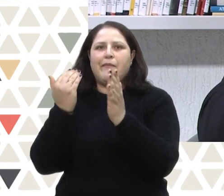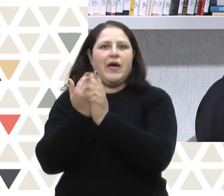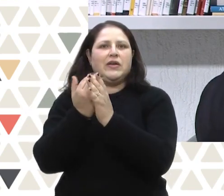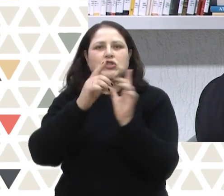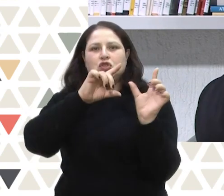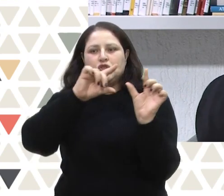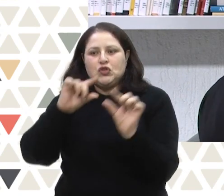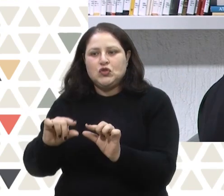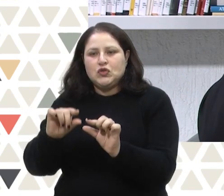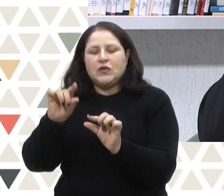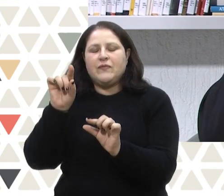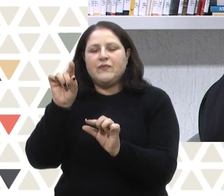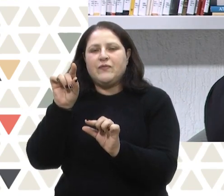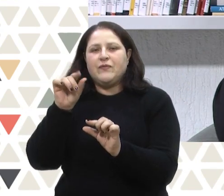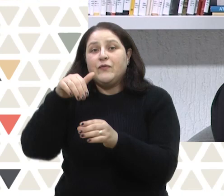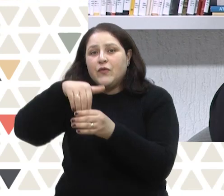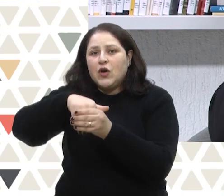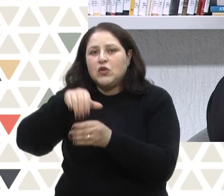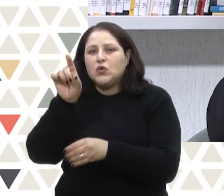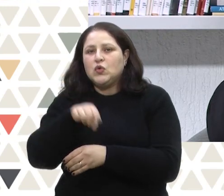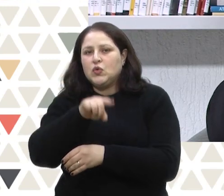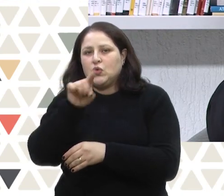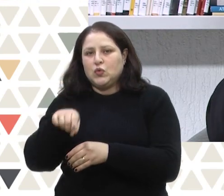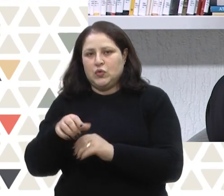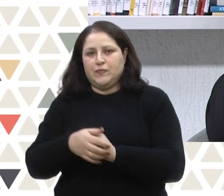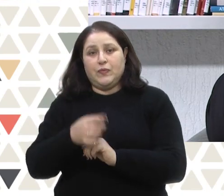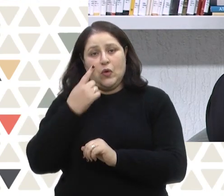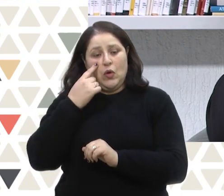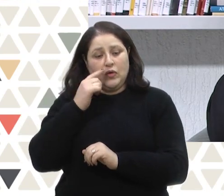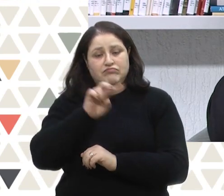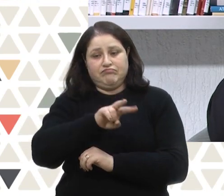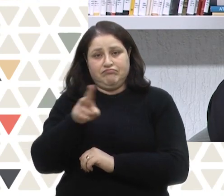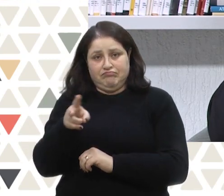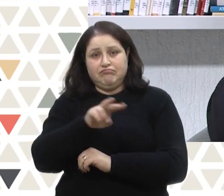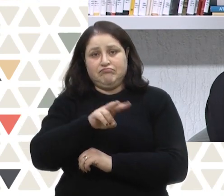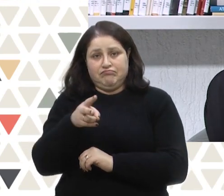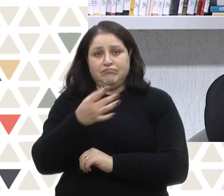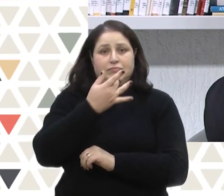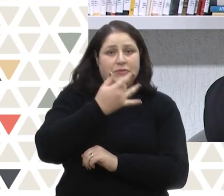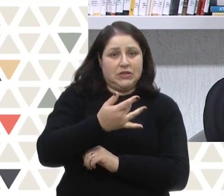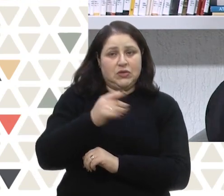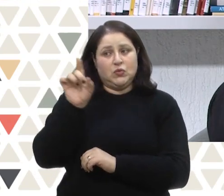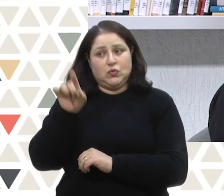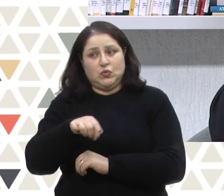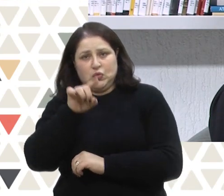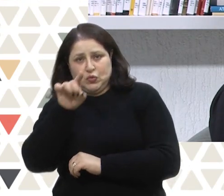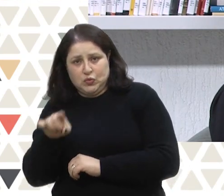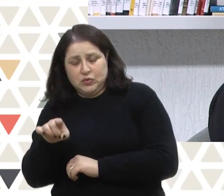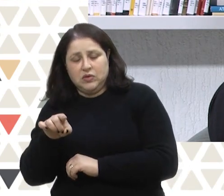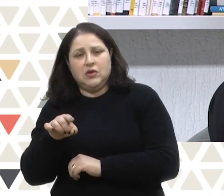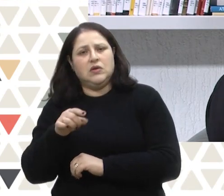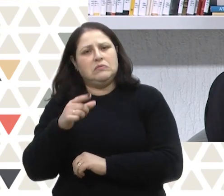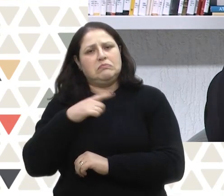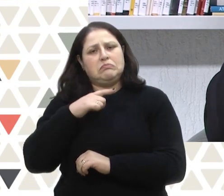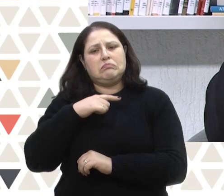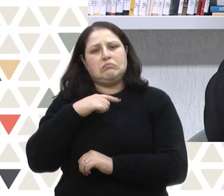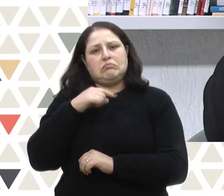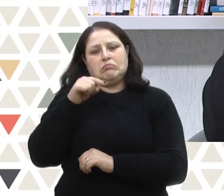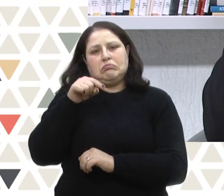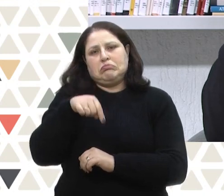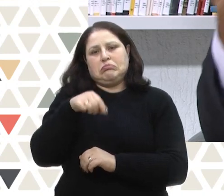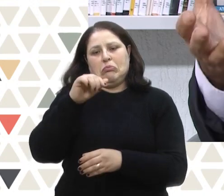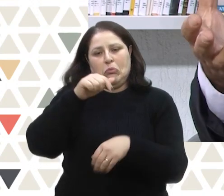nulos. Bom, o voto branco e nulo, eles, tecnicamente, na eleição, não valem